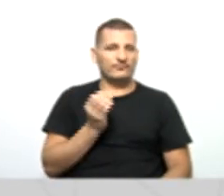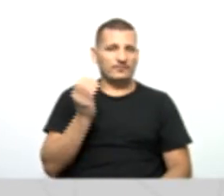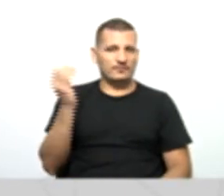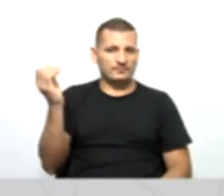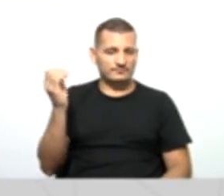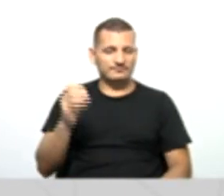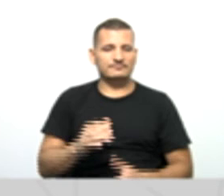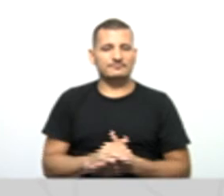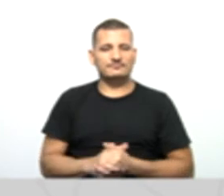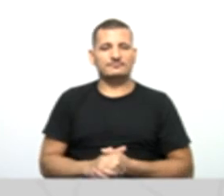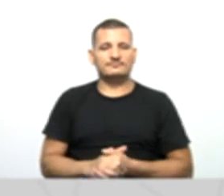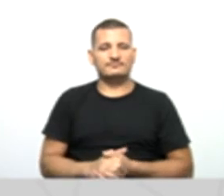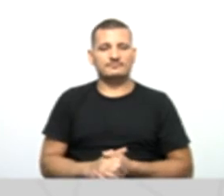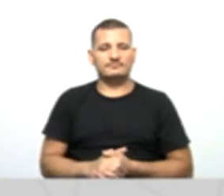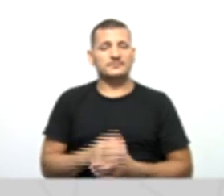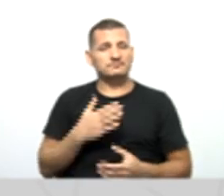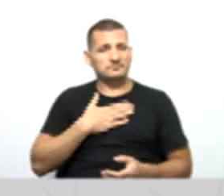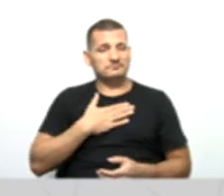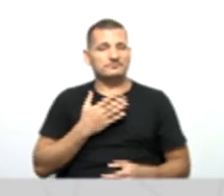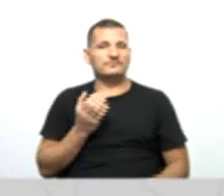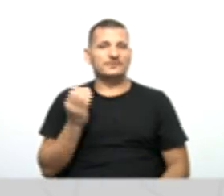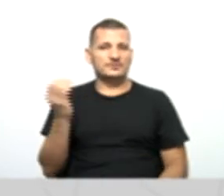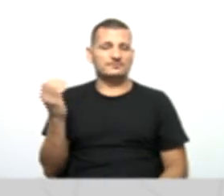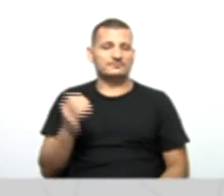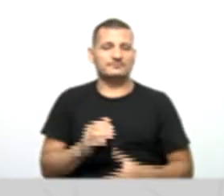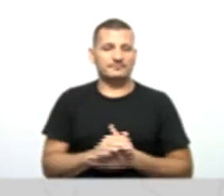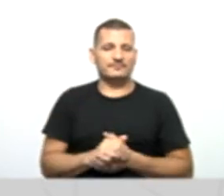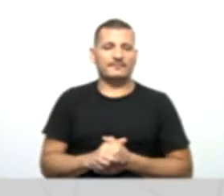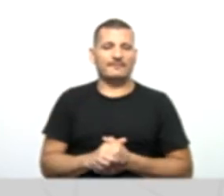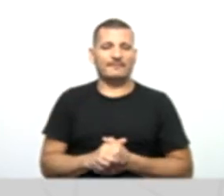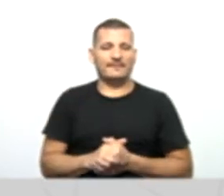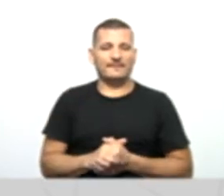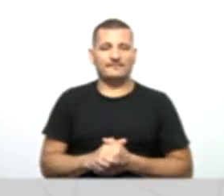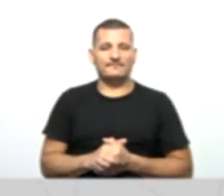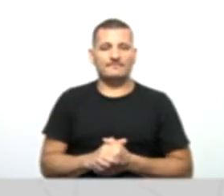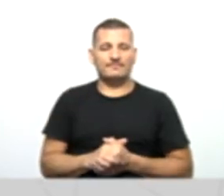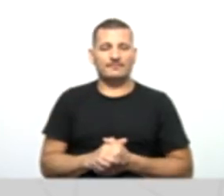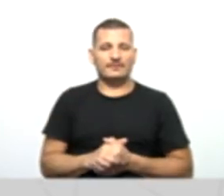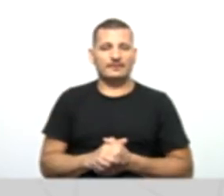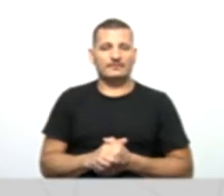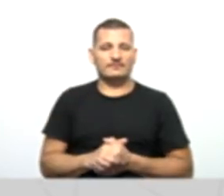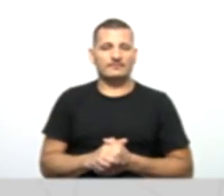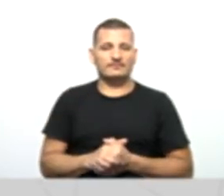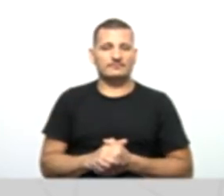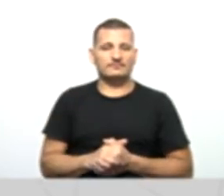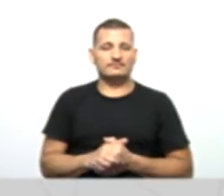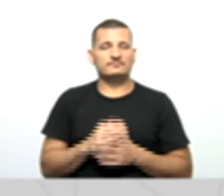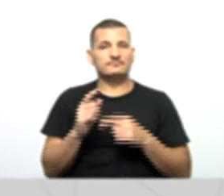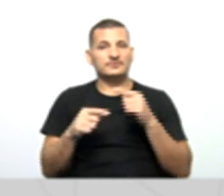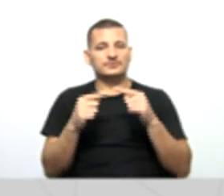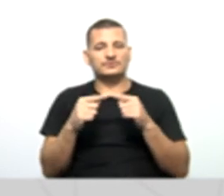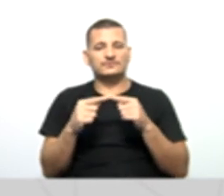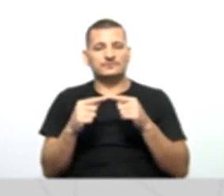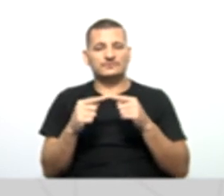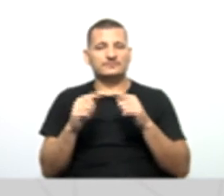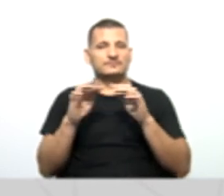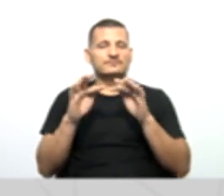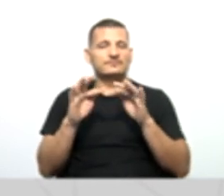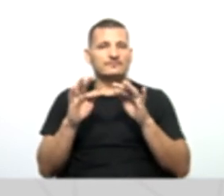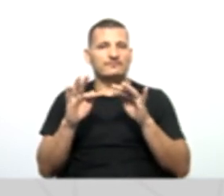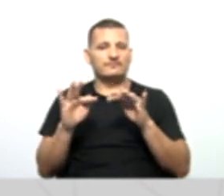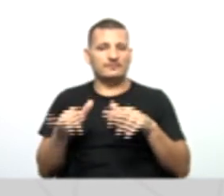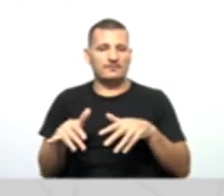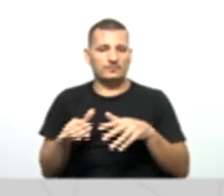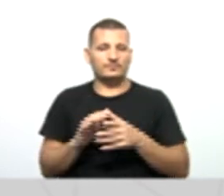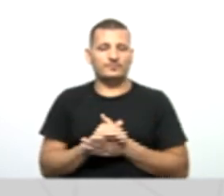Né? É verdade, gente. Olha aí o nosso projeto maior, isso aí é o nosso objetivo final. Tá? E aí eu vou